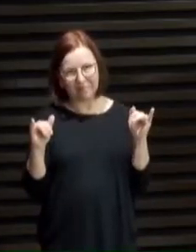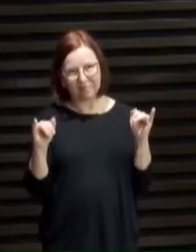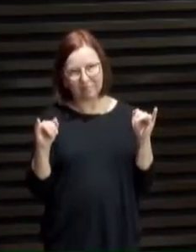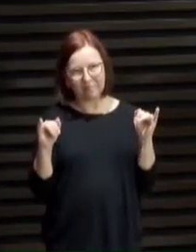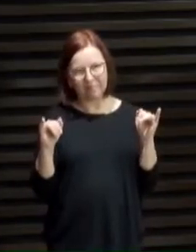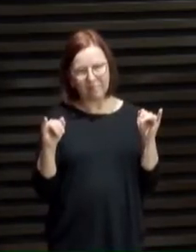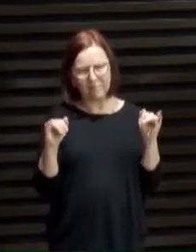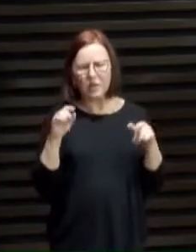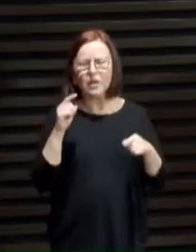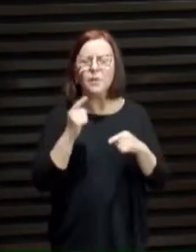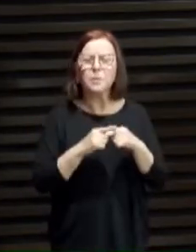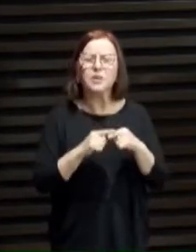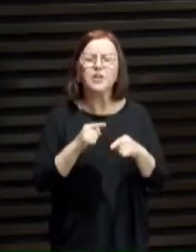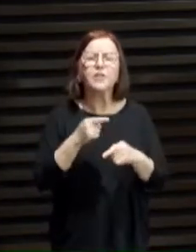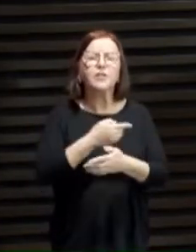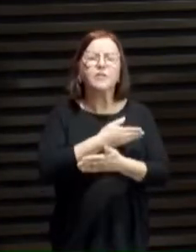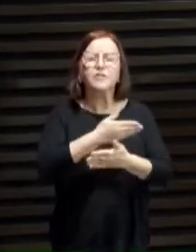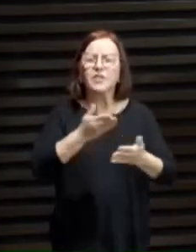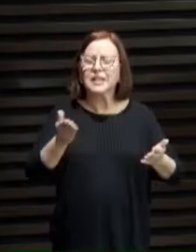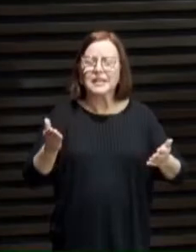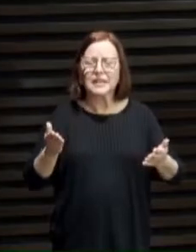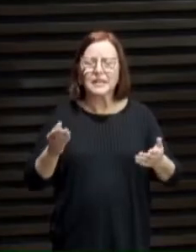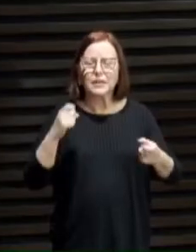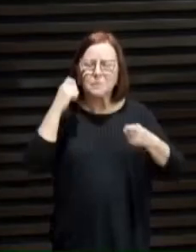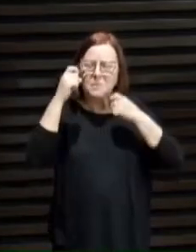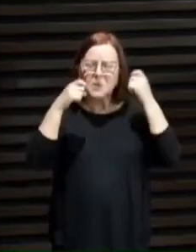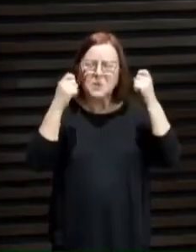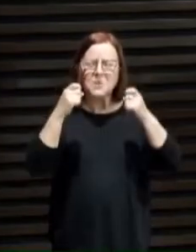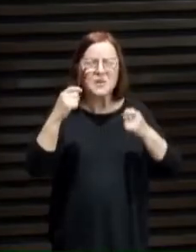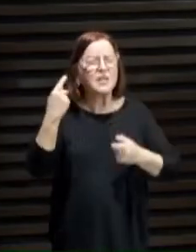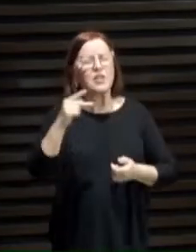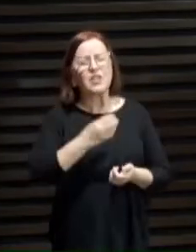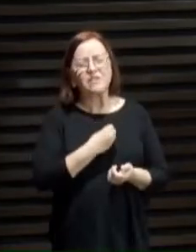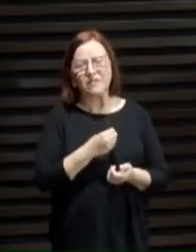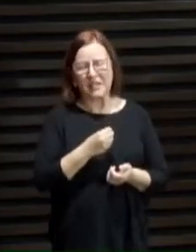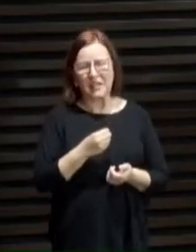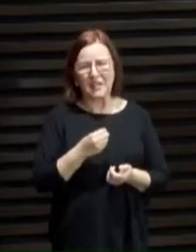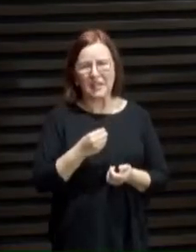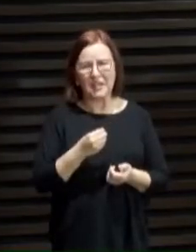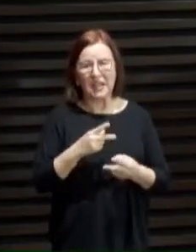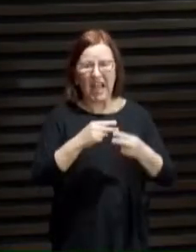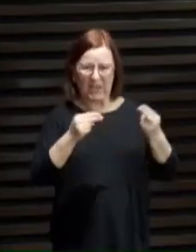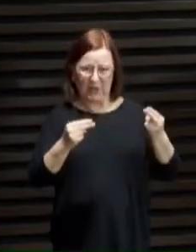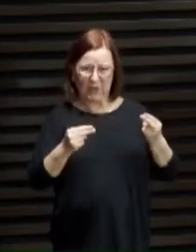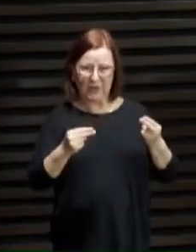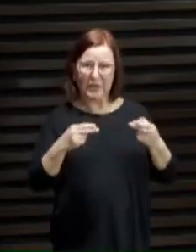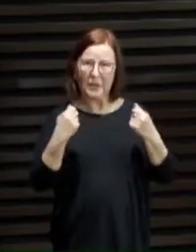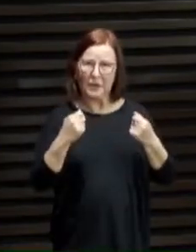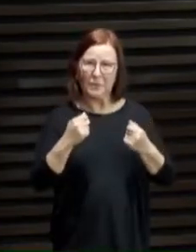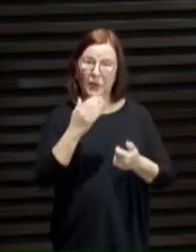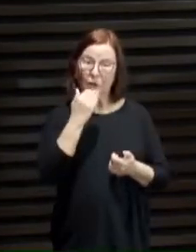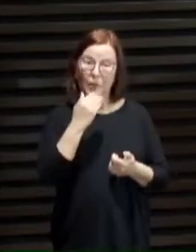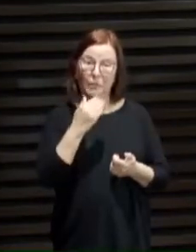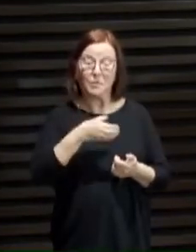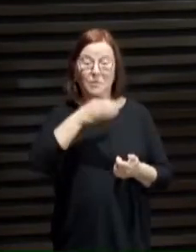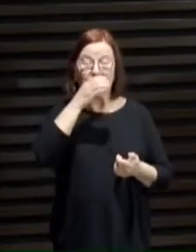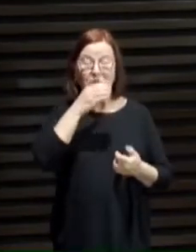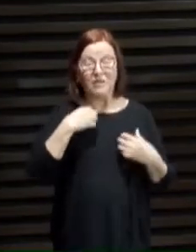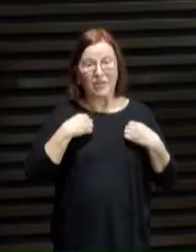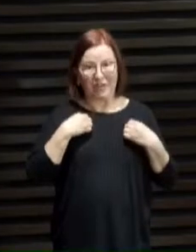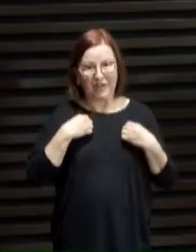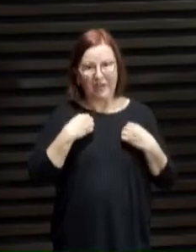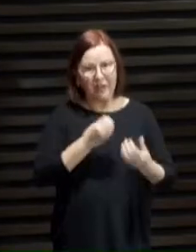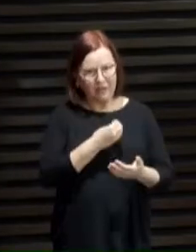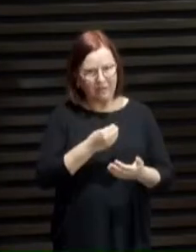estão angustiados quanto à vossa vida? Quanto ao que há vez de comer, beber e vestir? Não é a vida mais preciosa